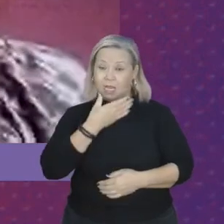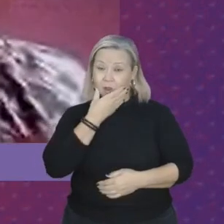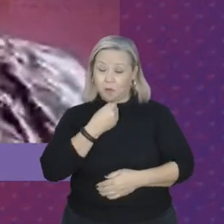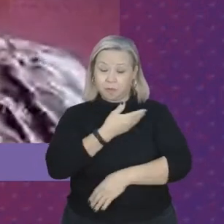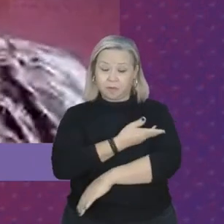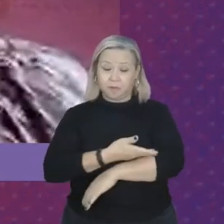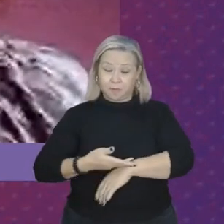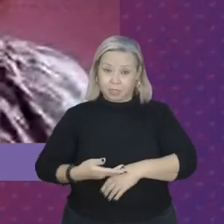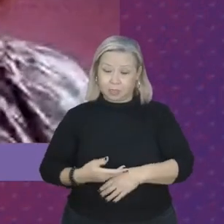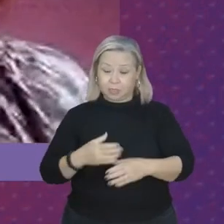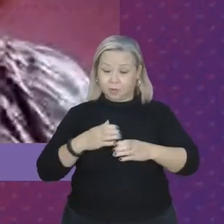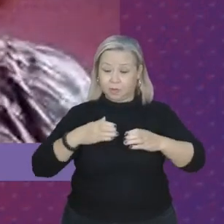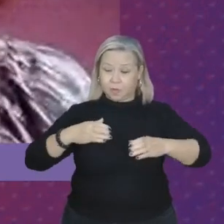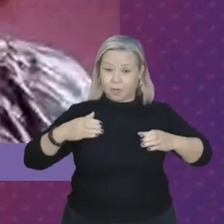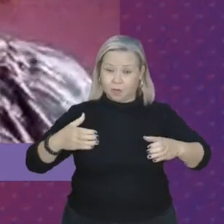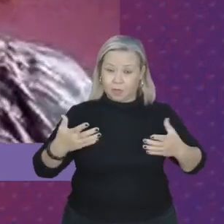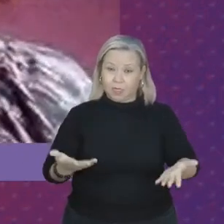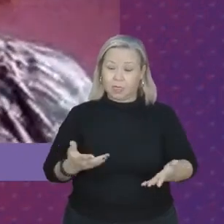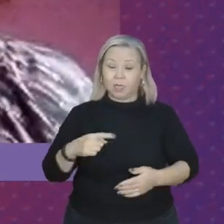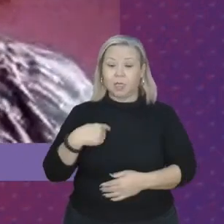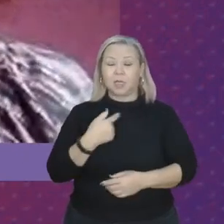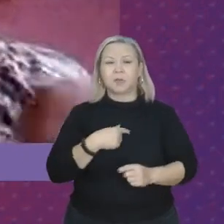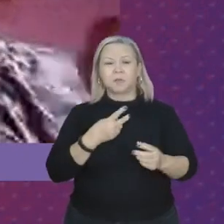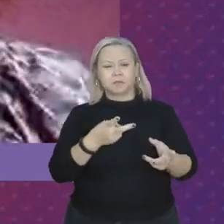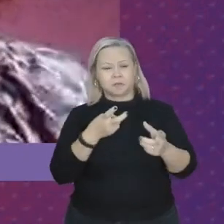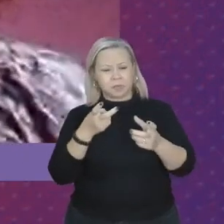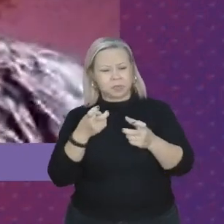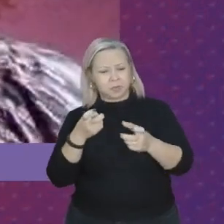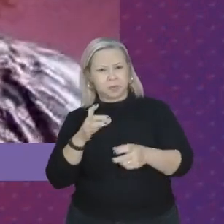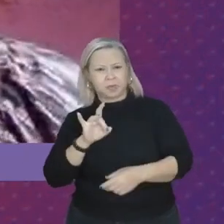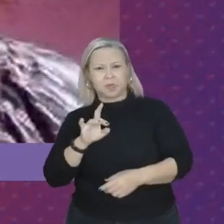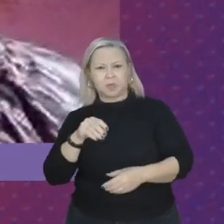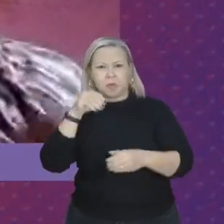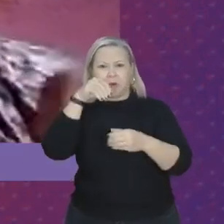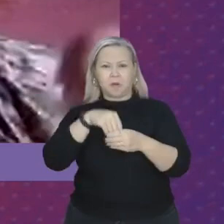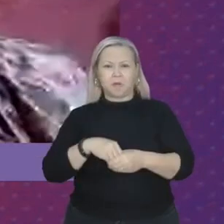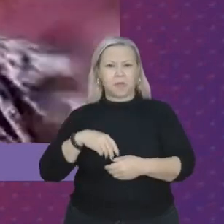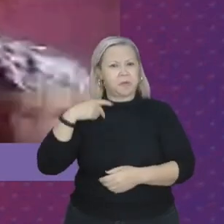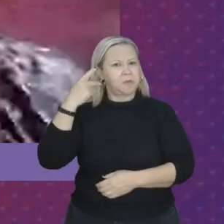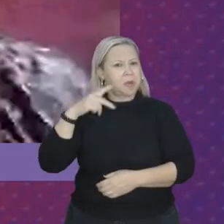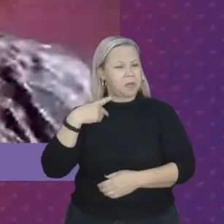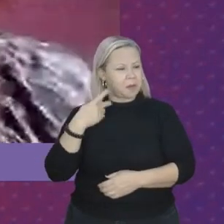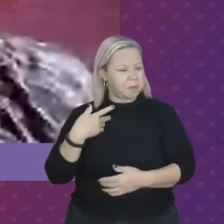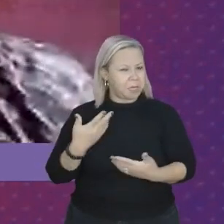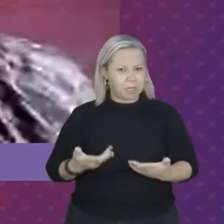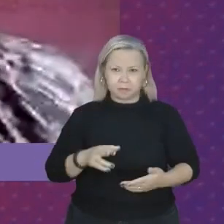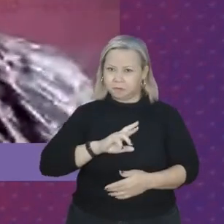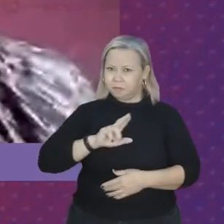né, majoritariamente, e que isso não é só dentro do parlamento, né, eu